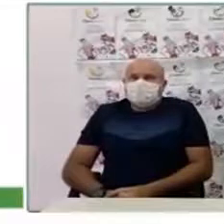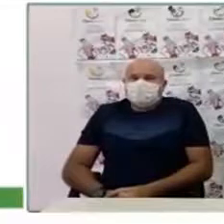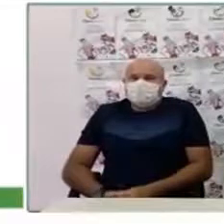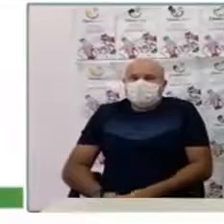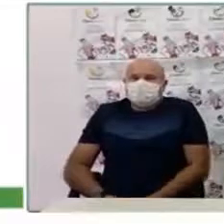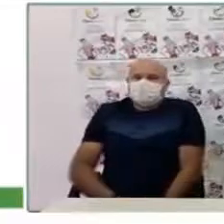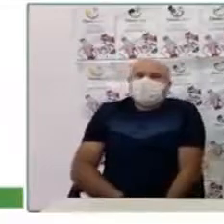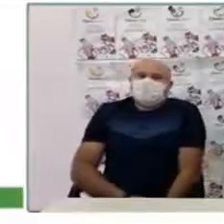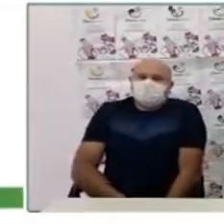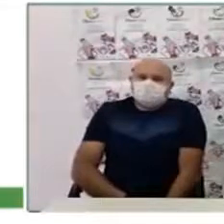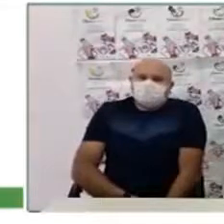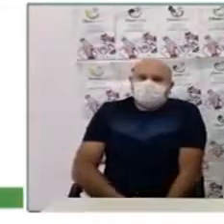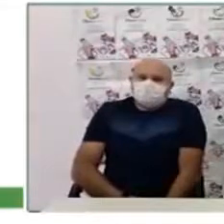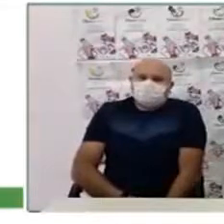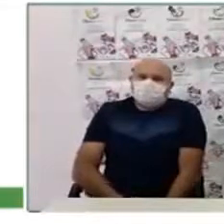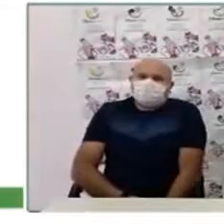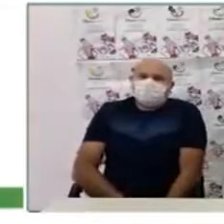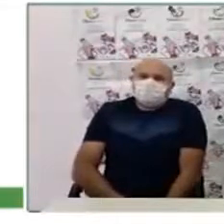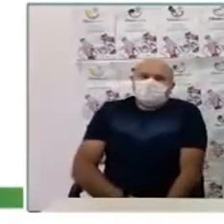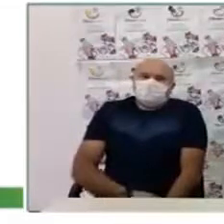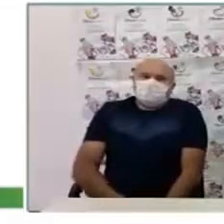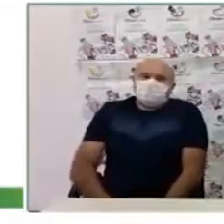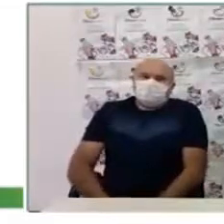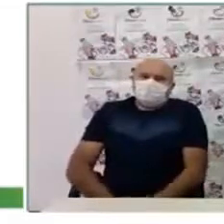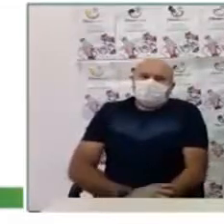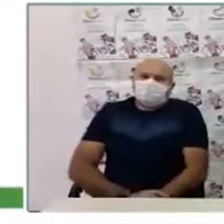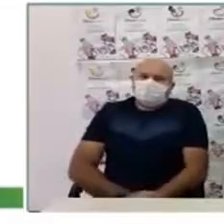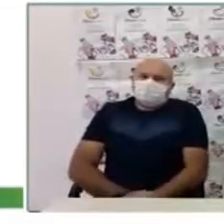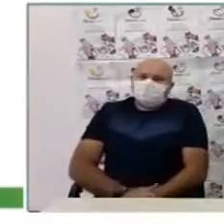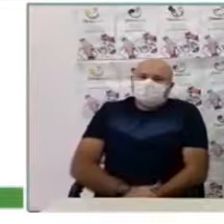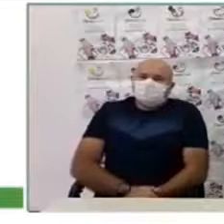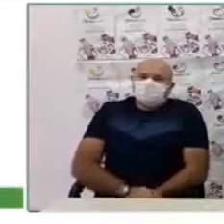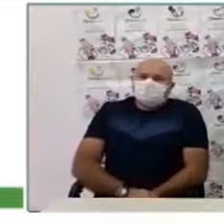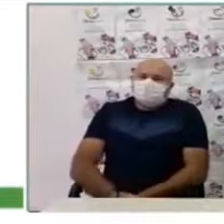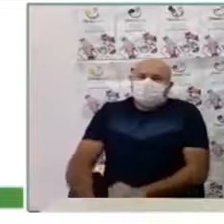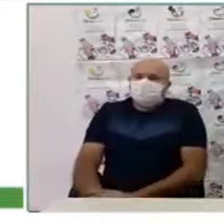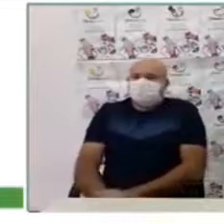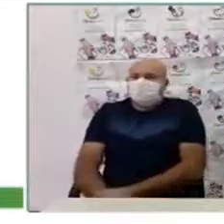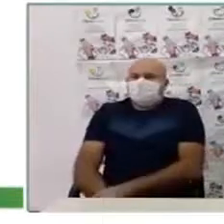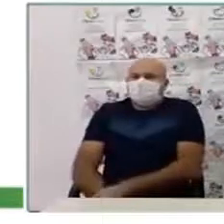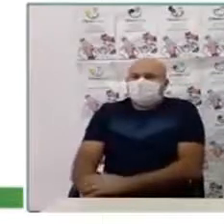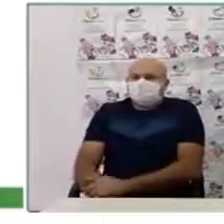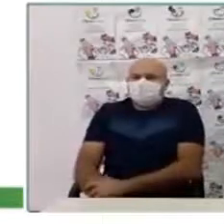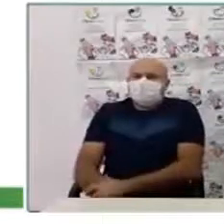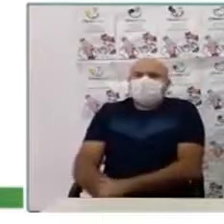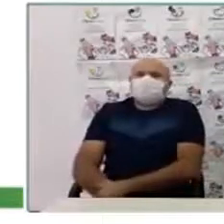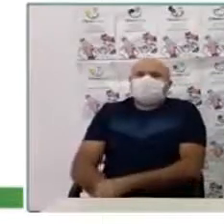uma quantidade bem definida de energia. E essa energia é chamada de quanto. No plural em latim, é chamada de